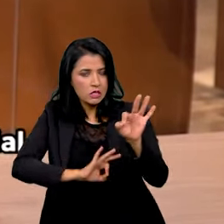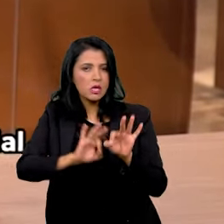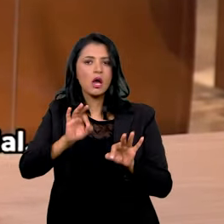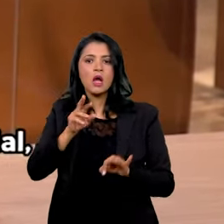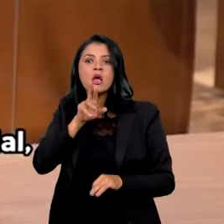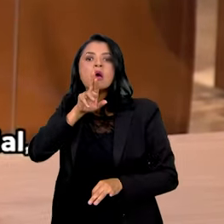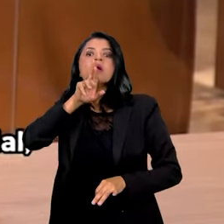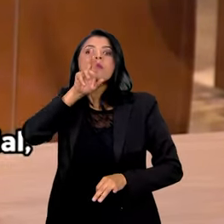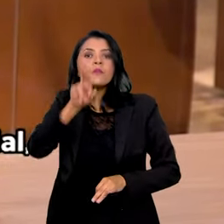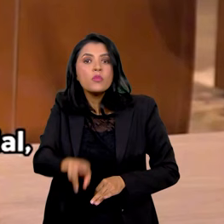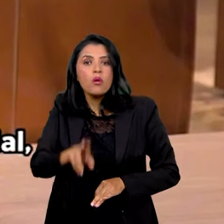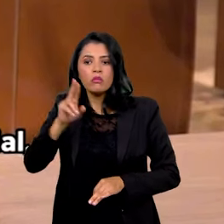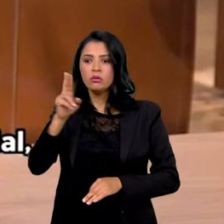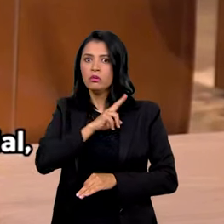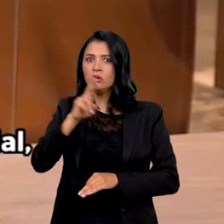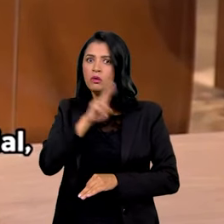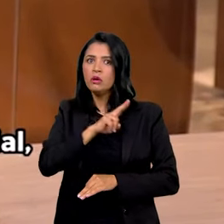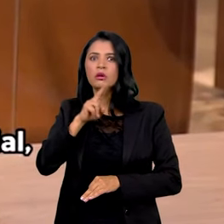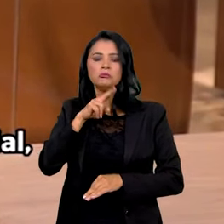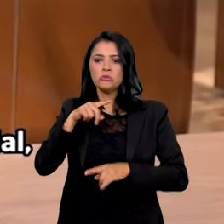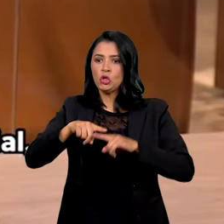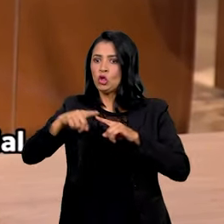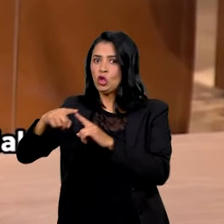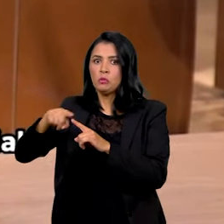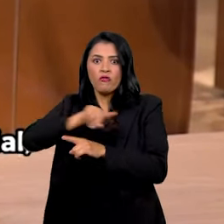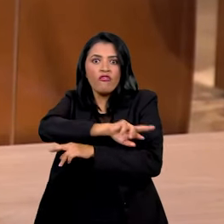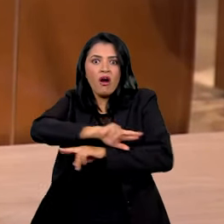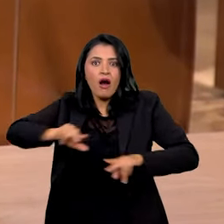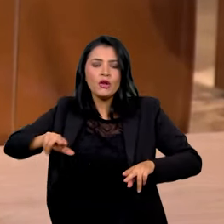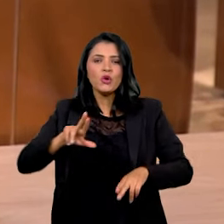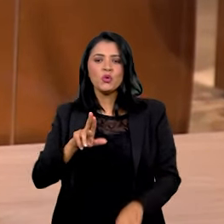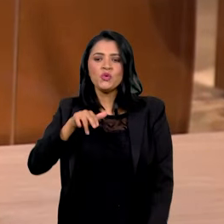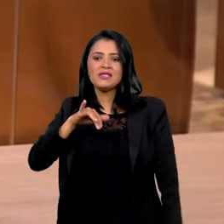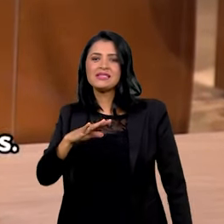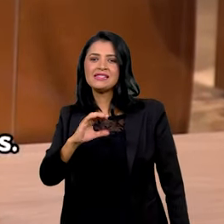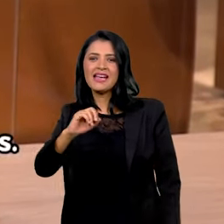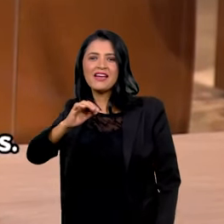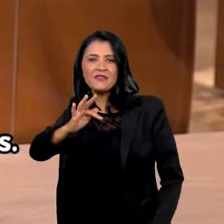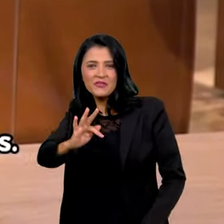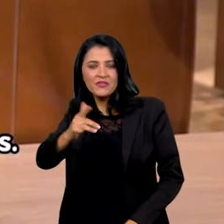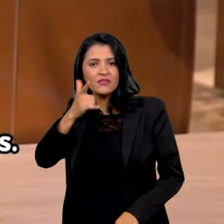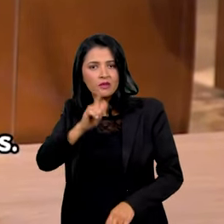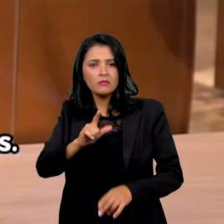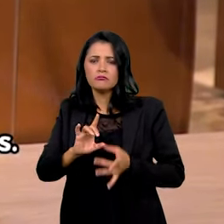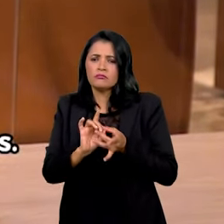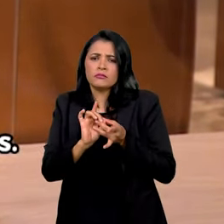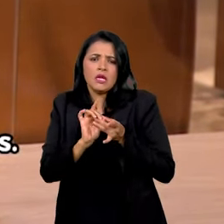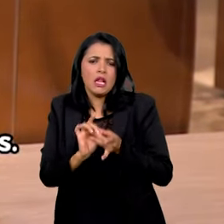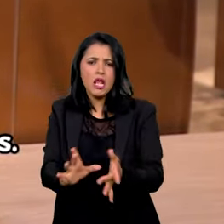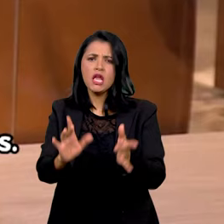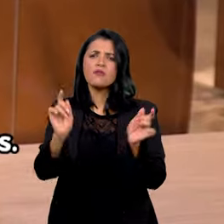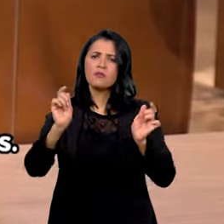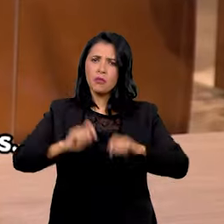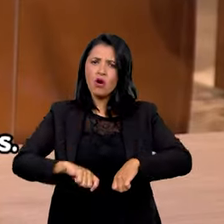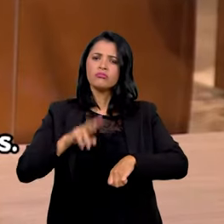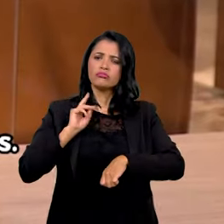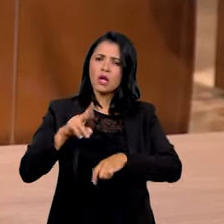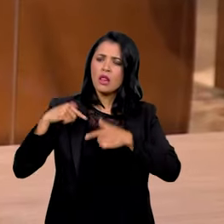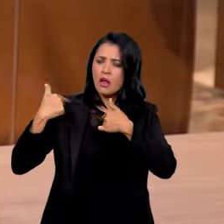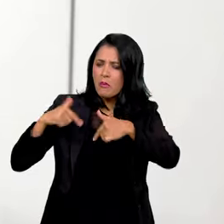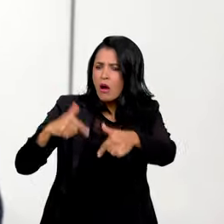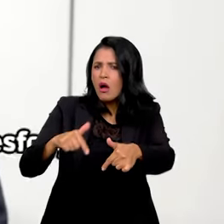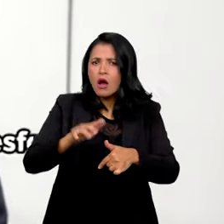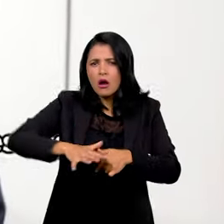federal o MDS e a Secretaria de Assistência Social continuemos apoiando a usas para